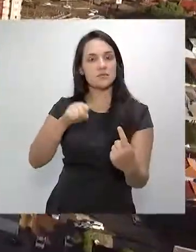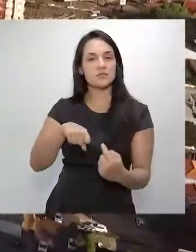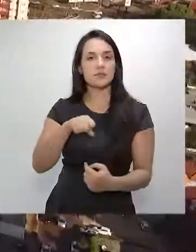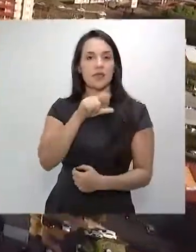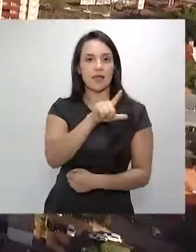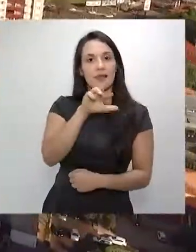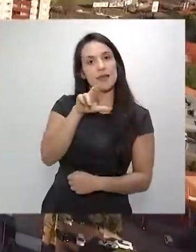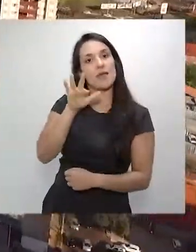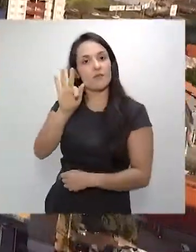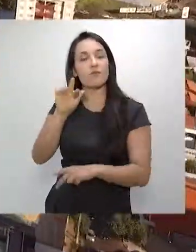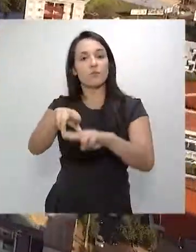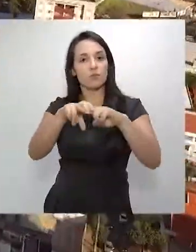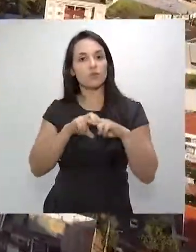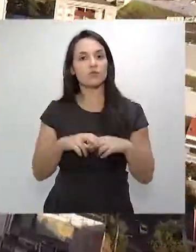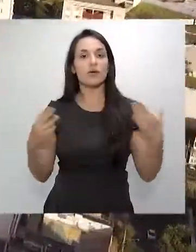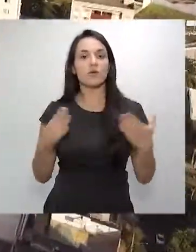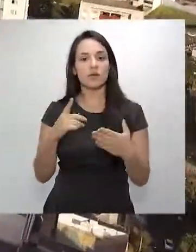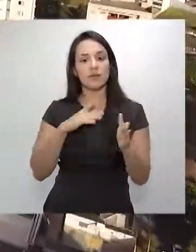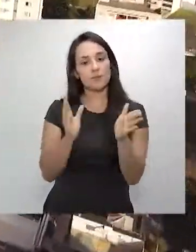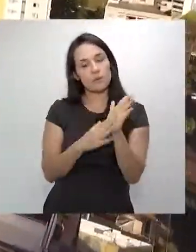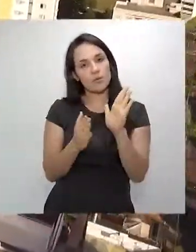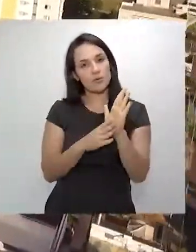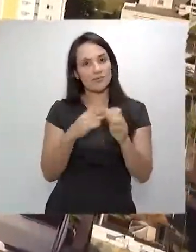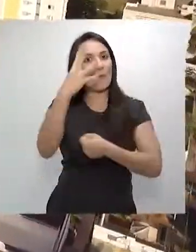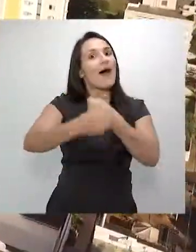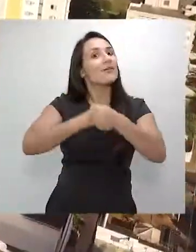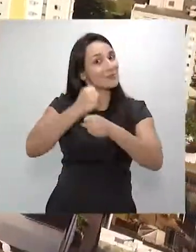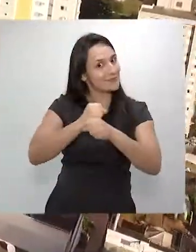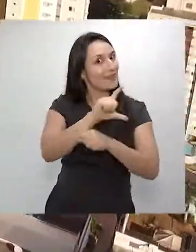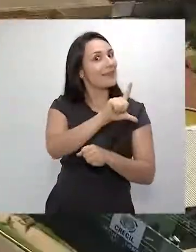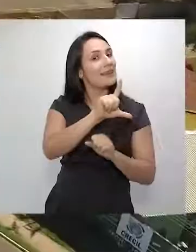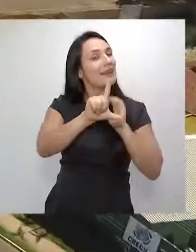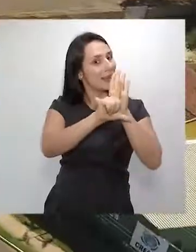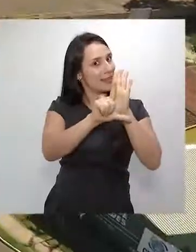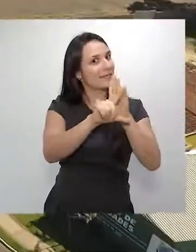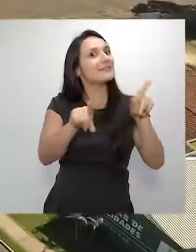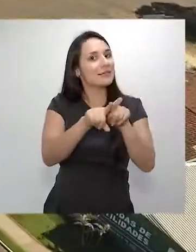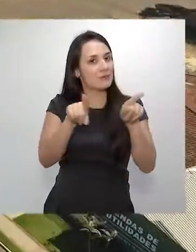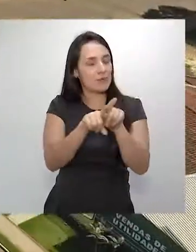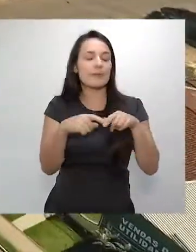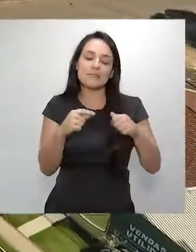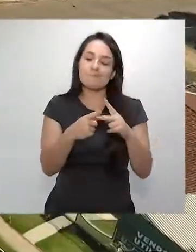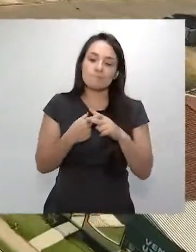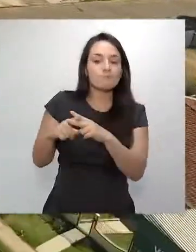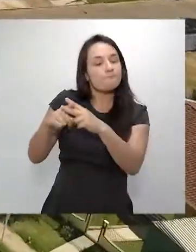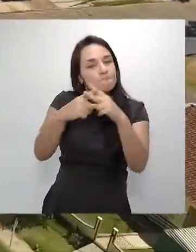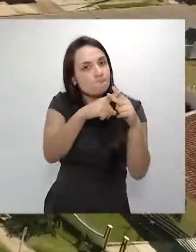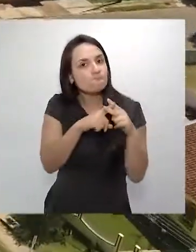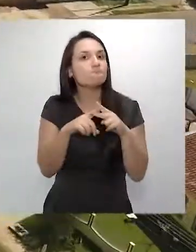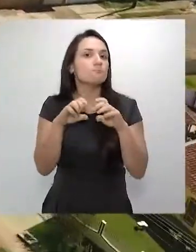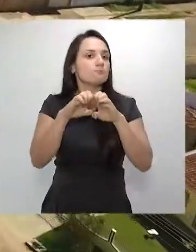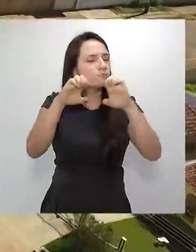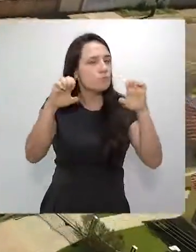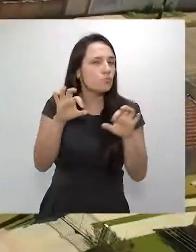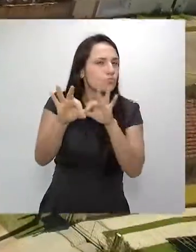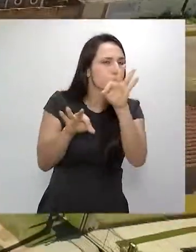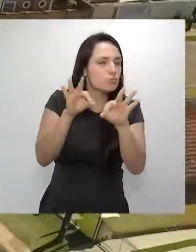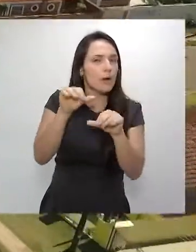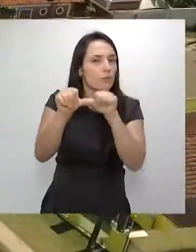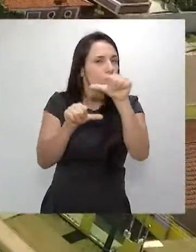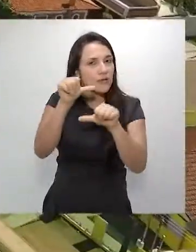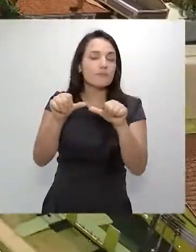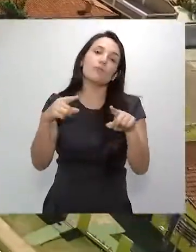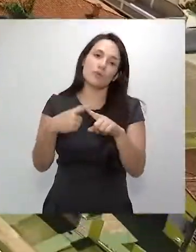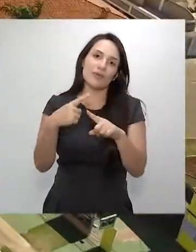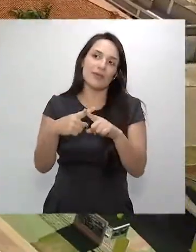Lei de Responsabilidade Fiscal, a previsão do Plano Plurianual e o cumprimento do Programa de Reestruturação e Ajuste